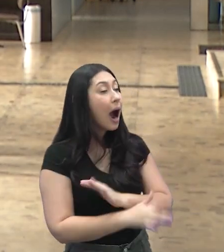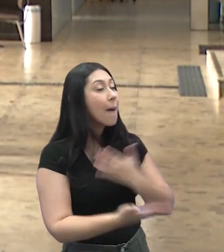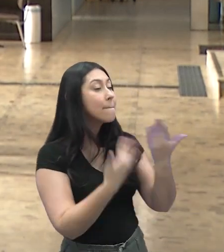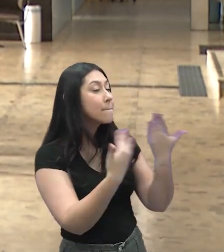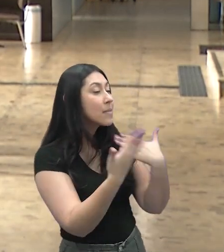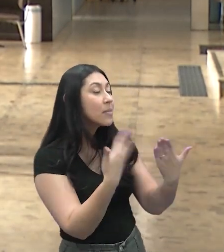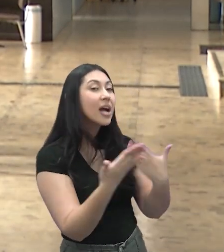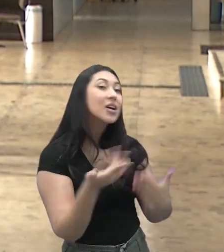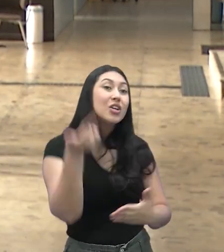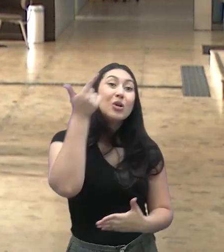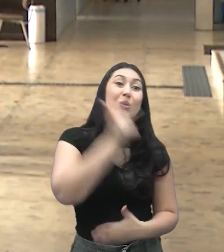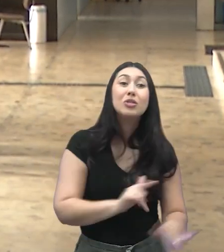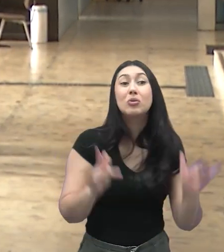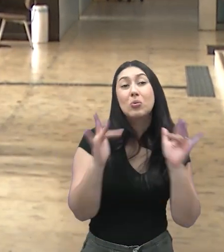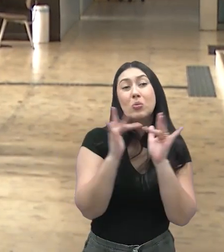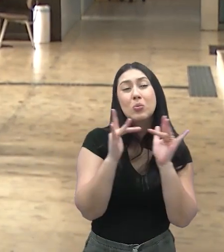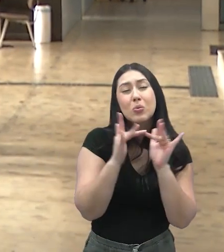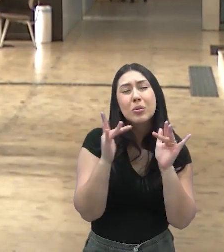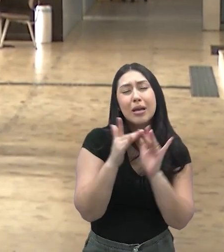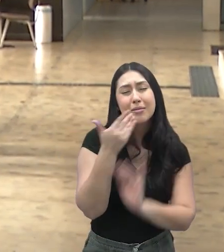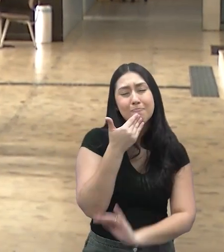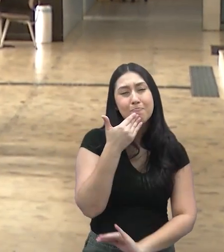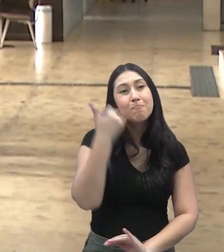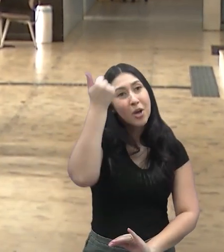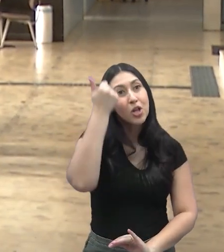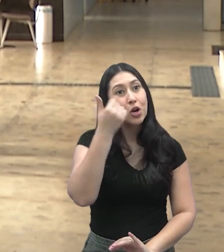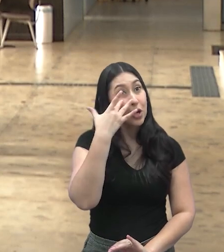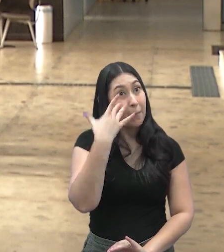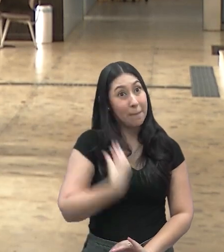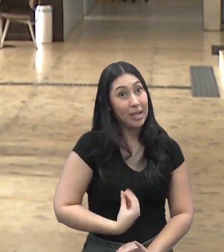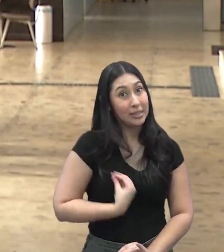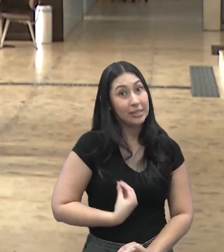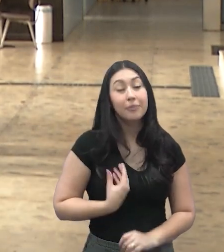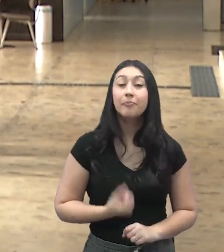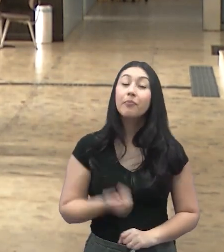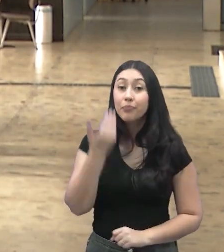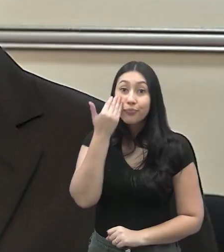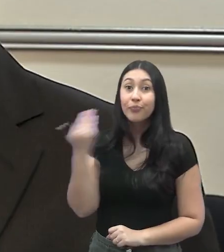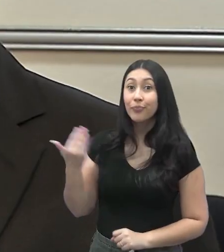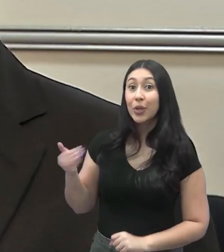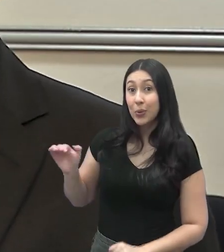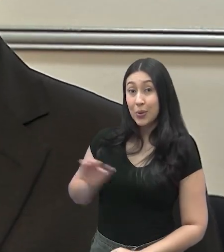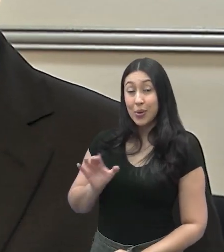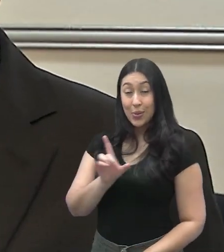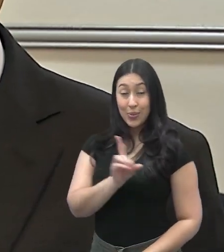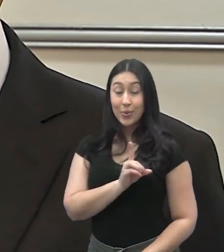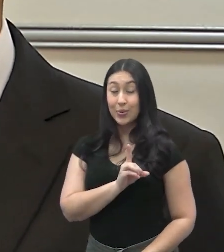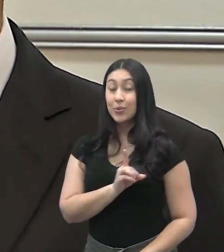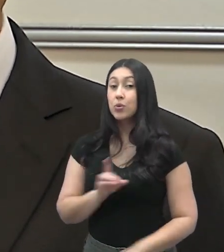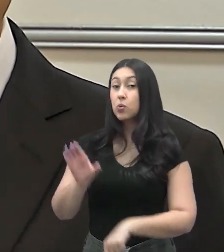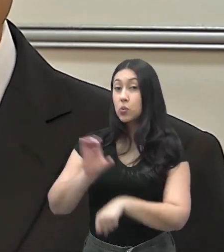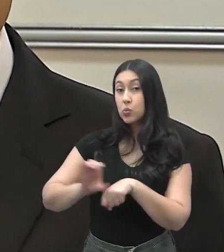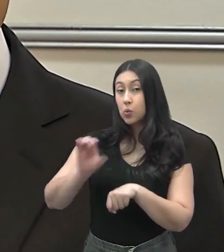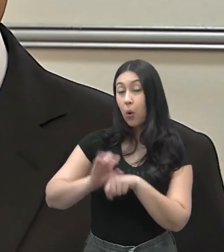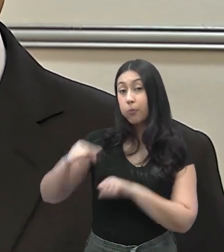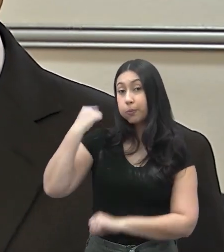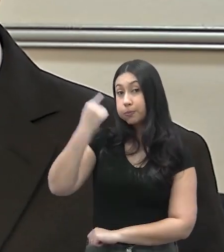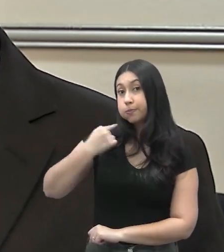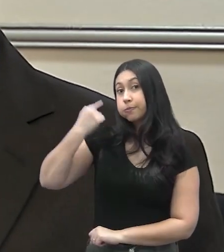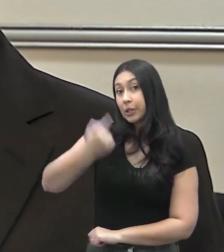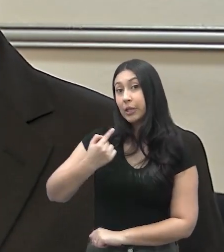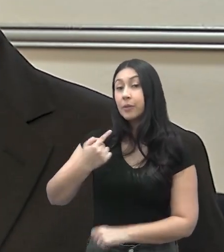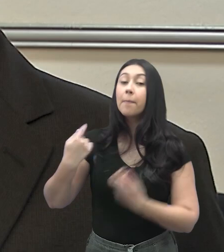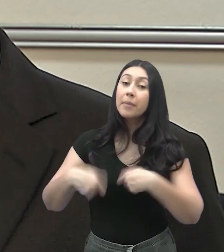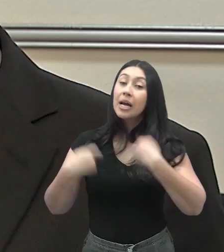Então a gente consegue um acesso maior tendo esse curso de forma presencial. Para o coordenador do curso de Direito da Univap,